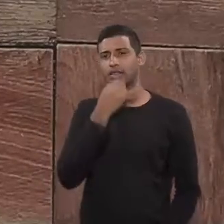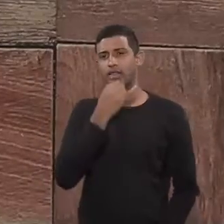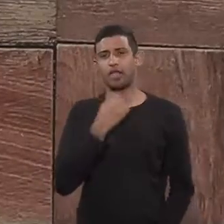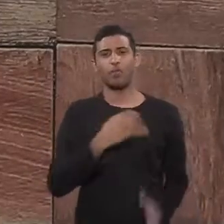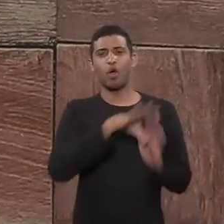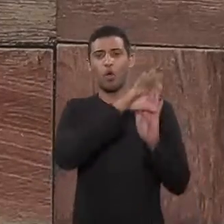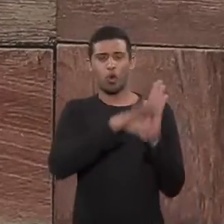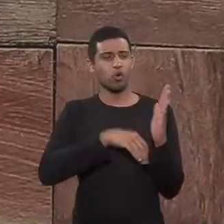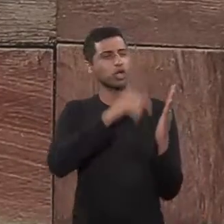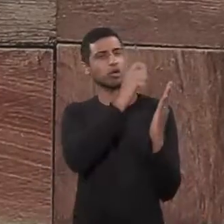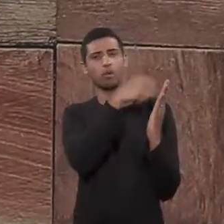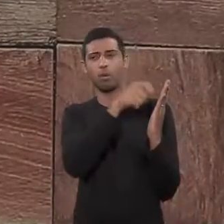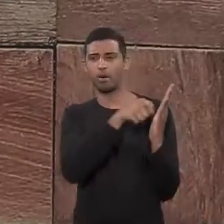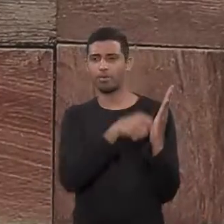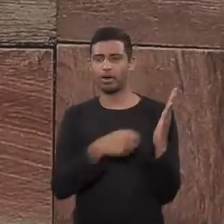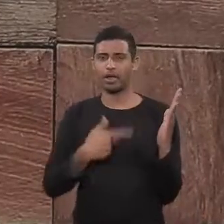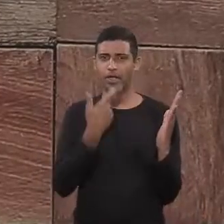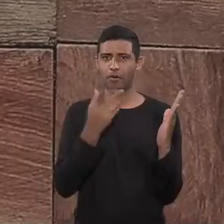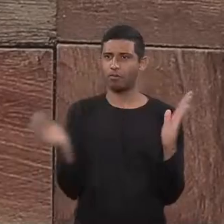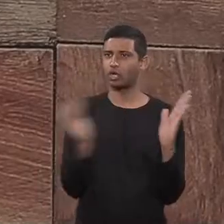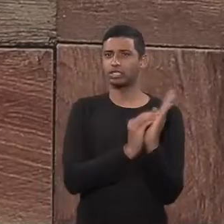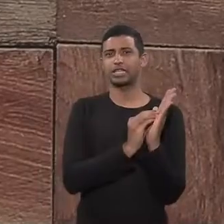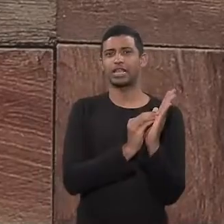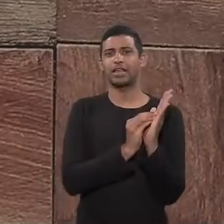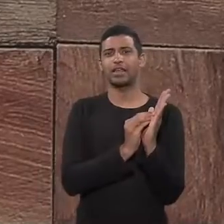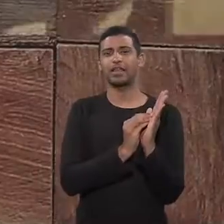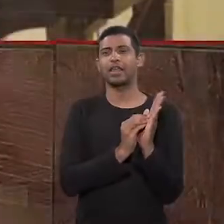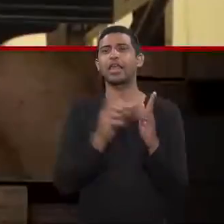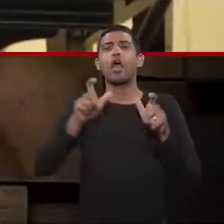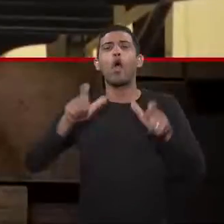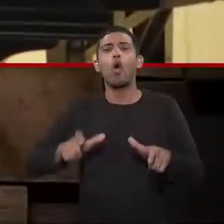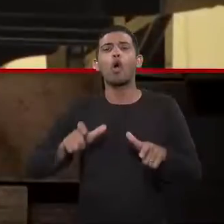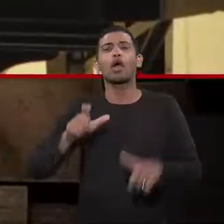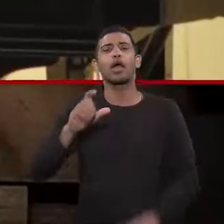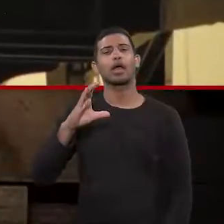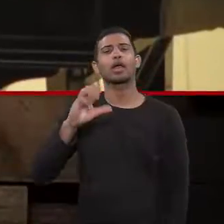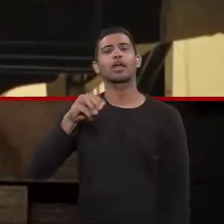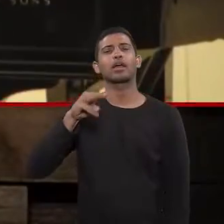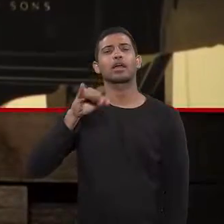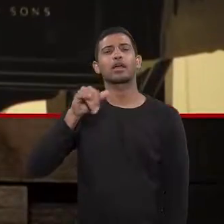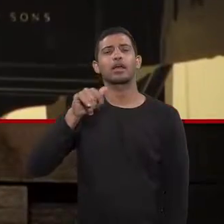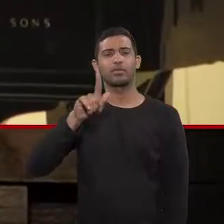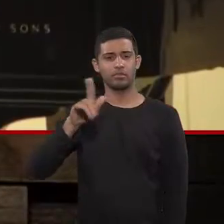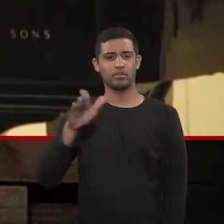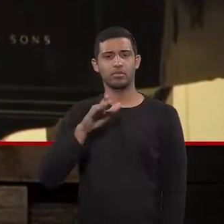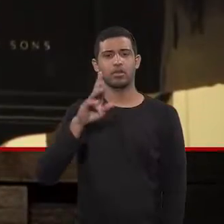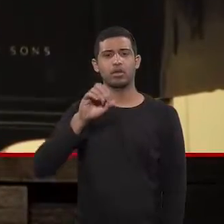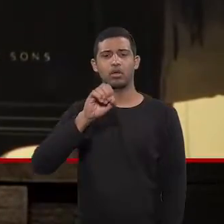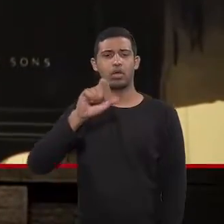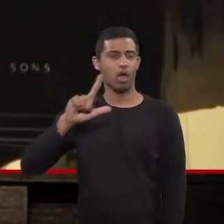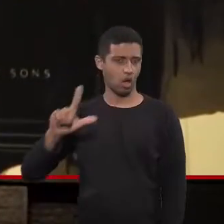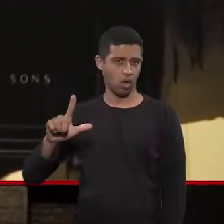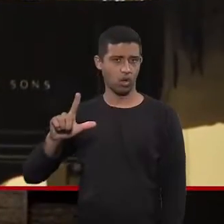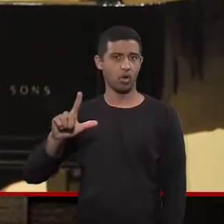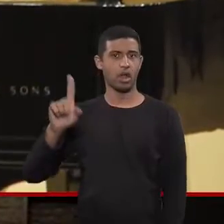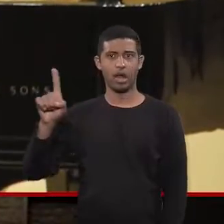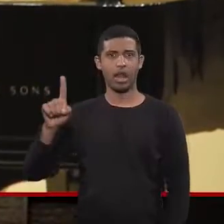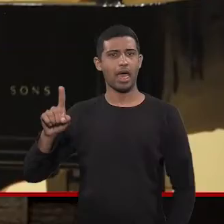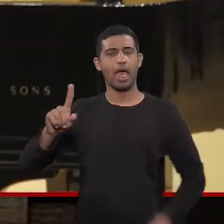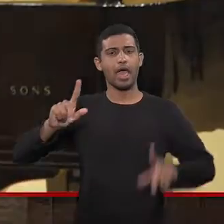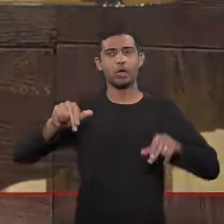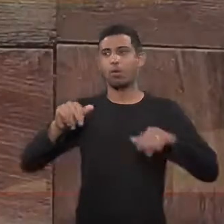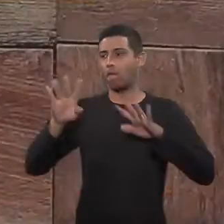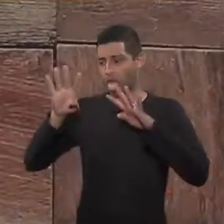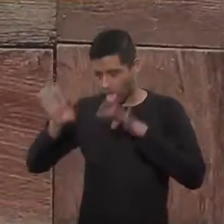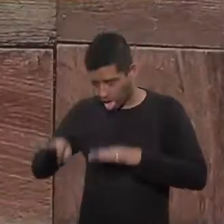no currículo que você já tocou, por exemplo, eu tive a oportunidade de tocar no Carnegie Hall, que é um templo, né, para nós